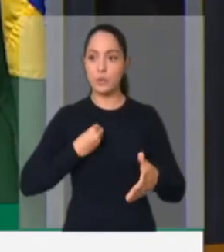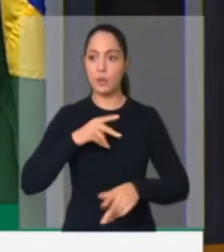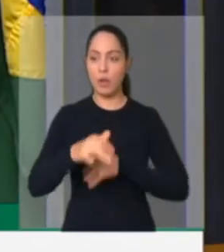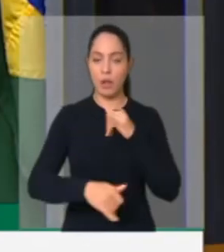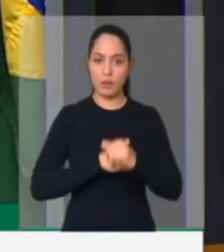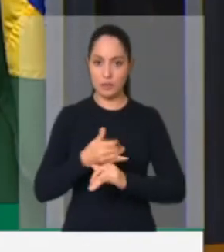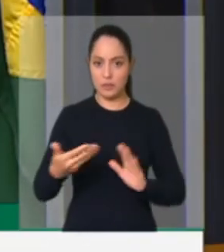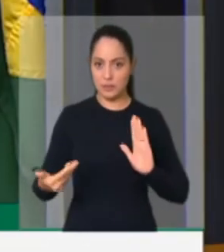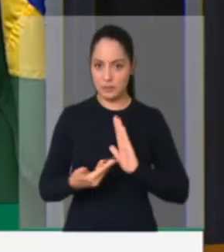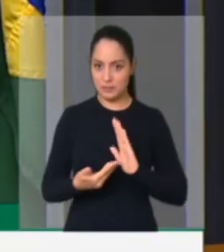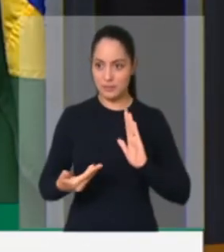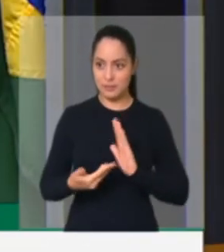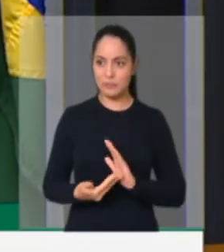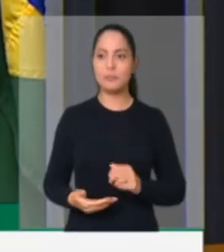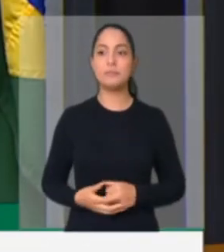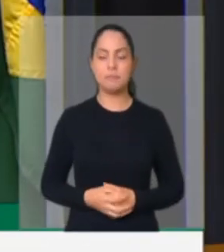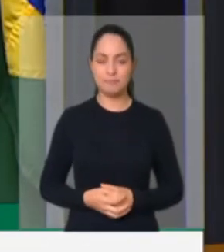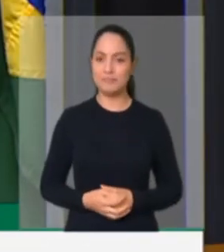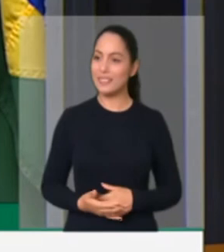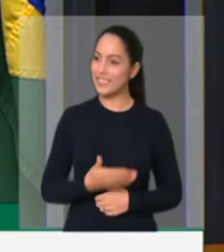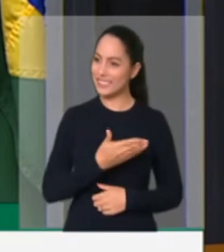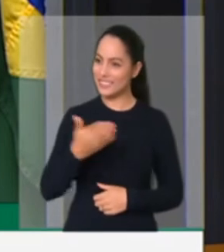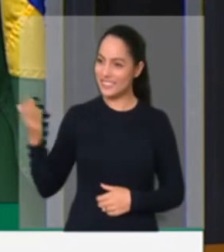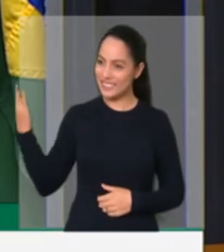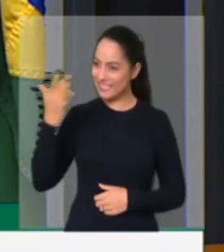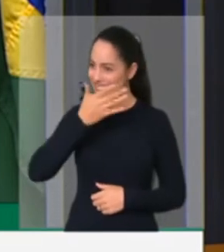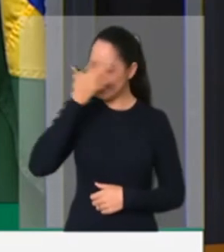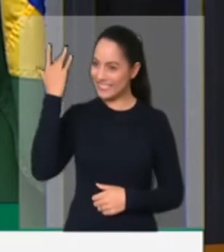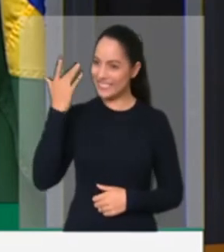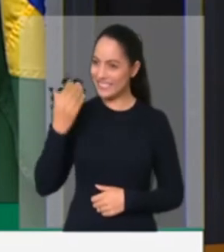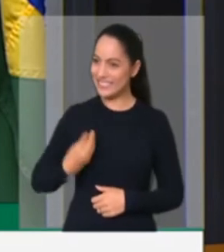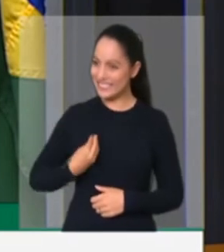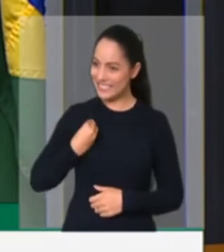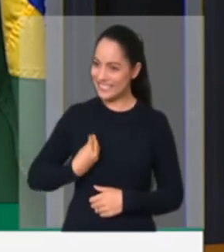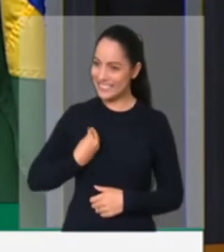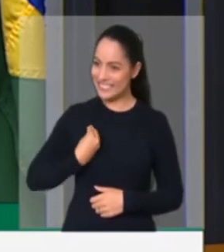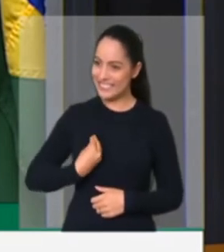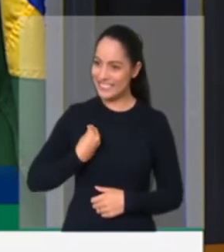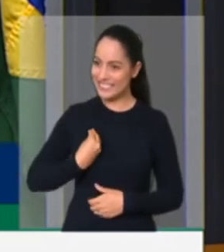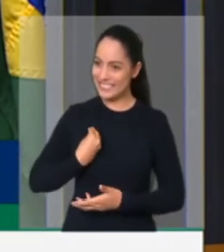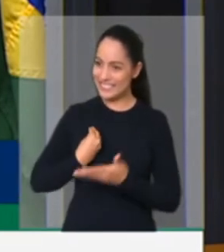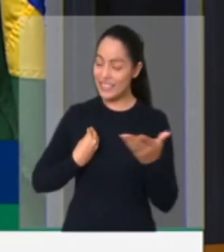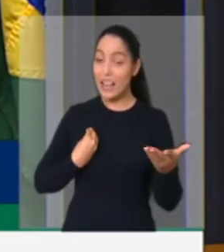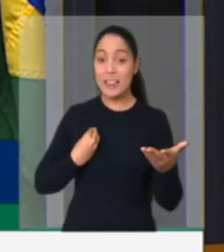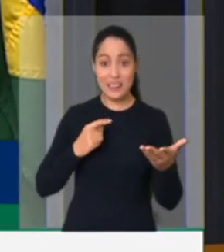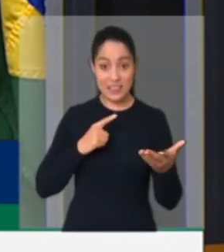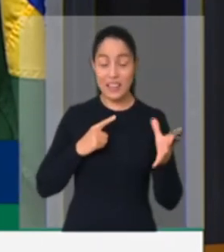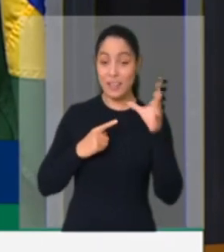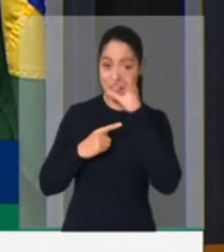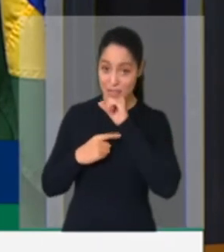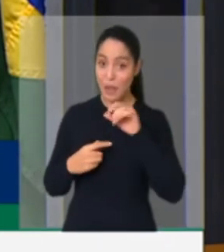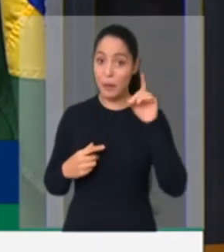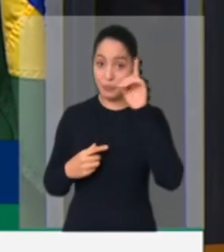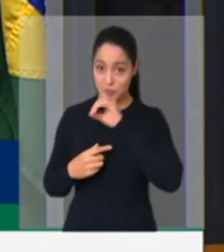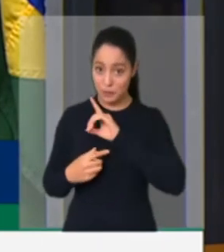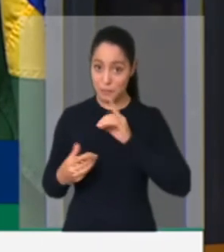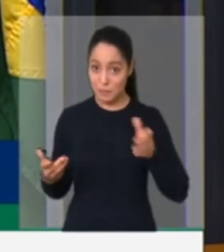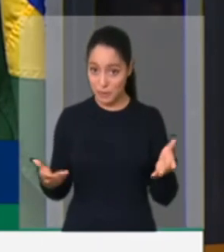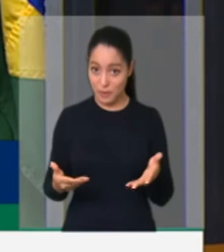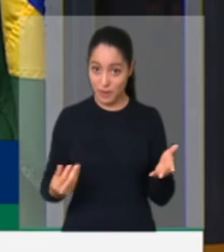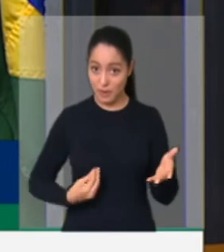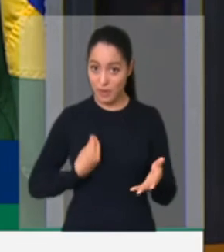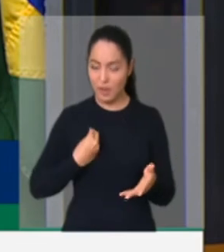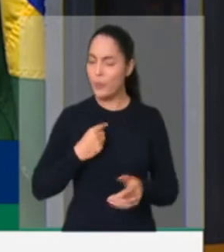saudar a todos que nos acompanham através da TV Câmara bom esse final de semana nós vemos uma grande